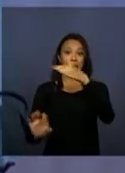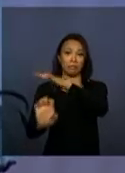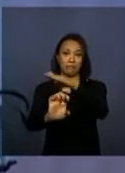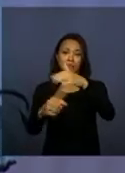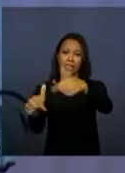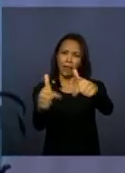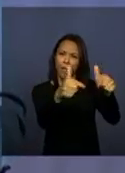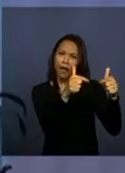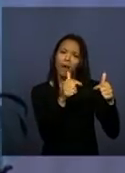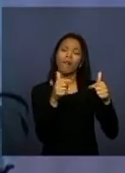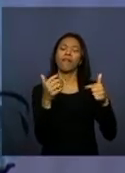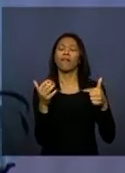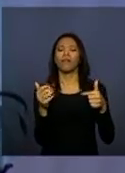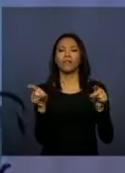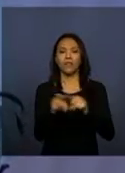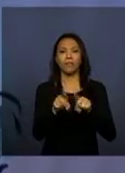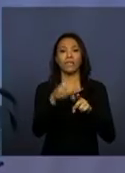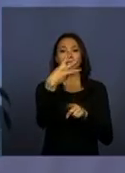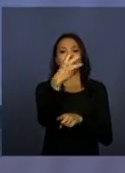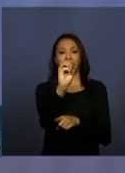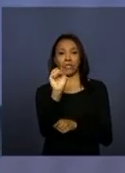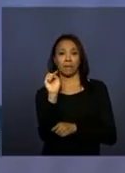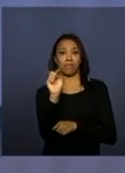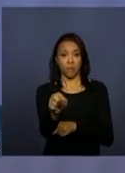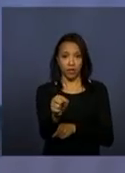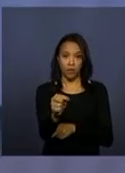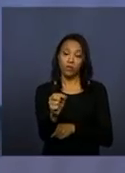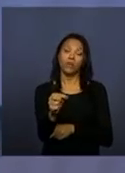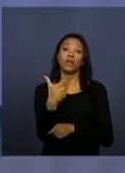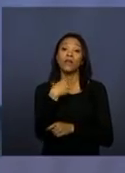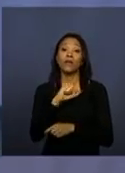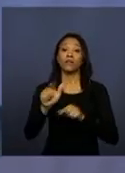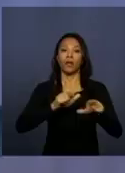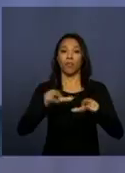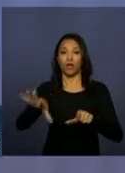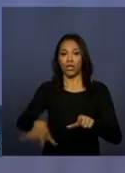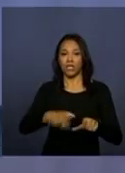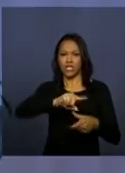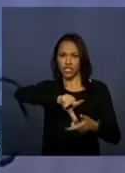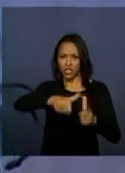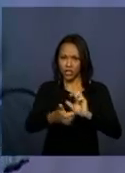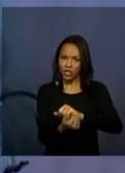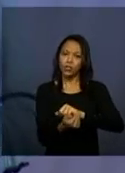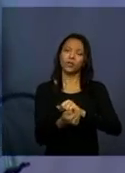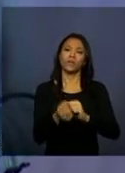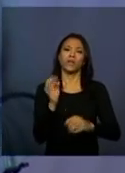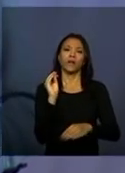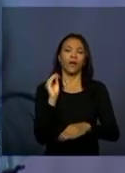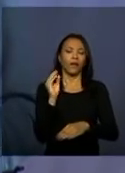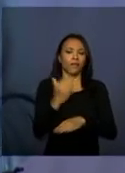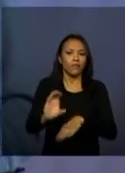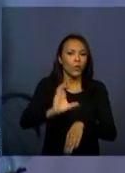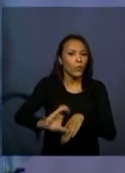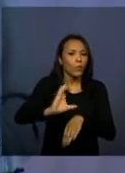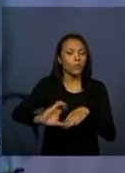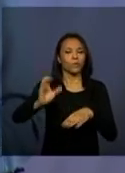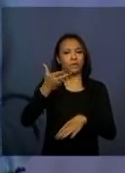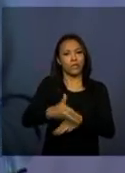30 mil catadores com ações de capacitação, assessoramento